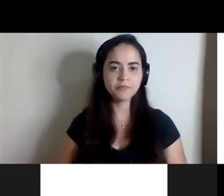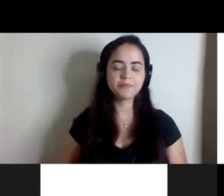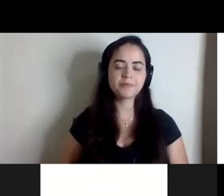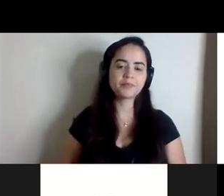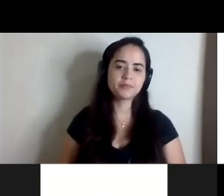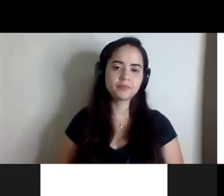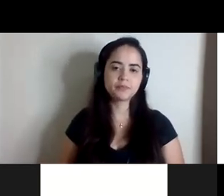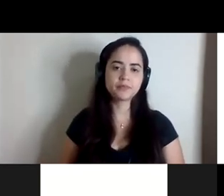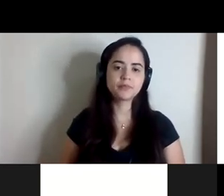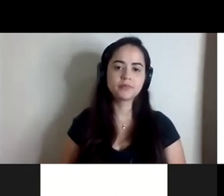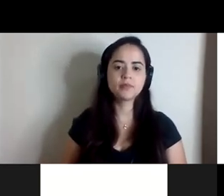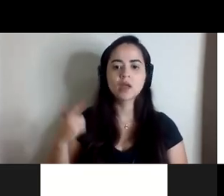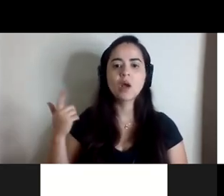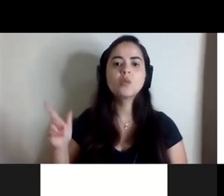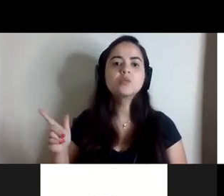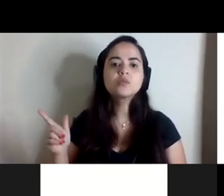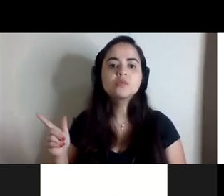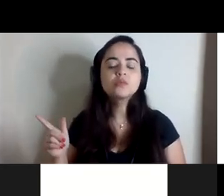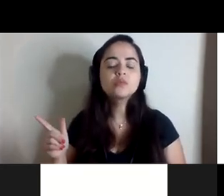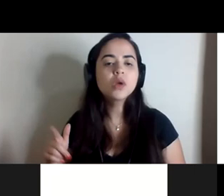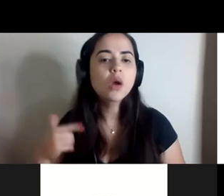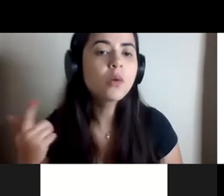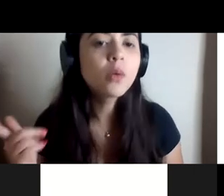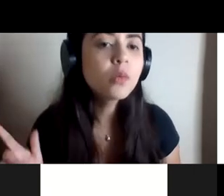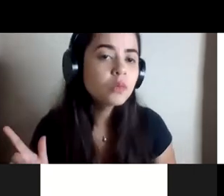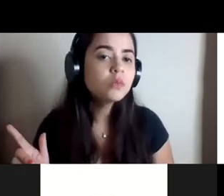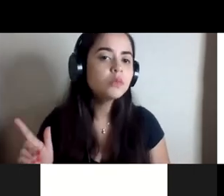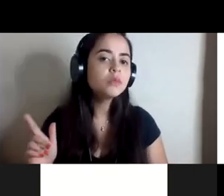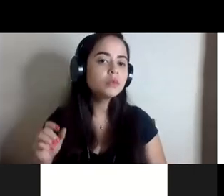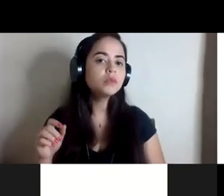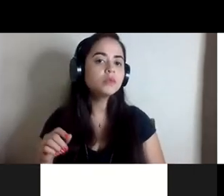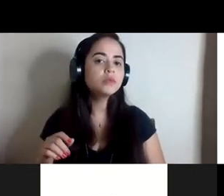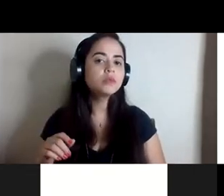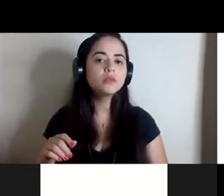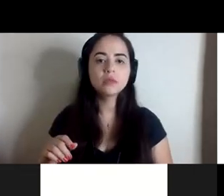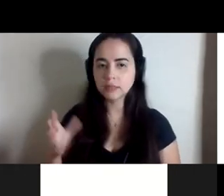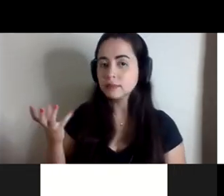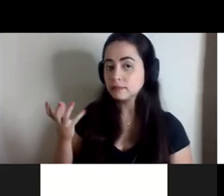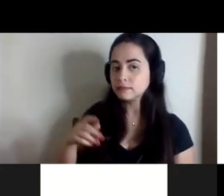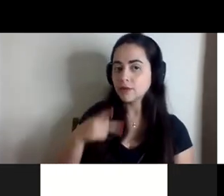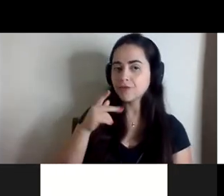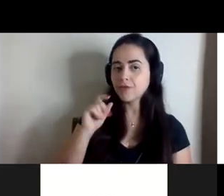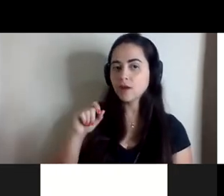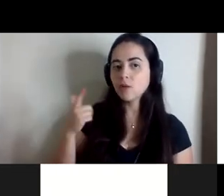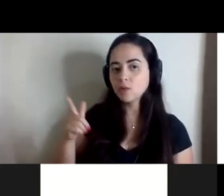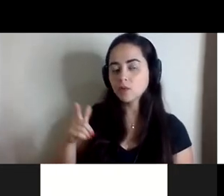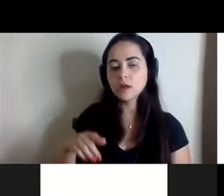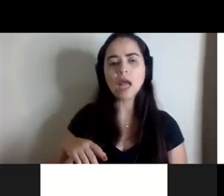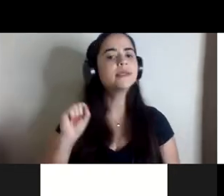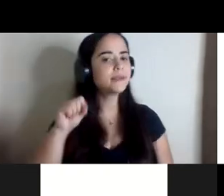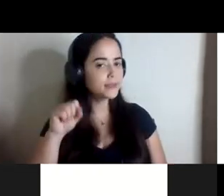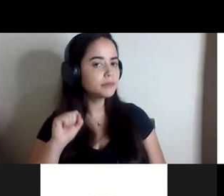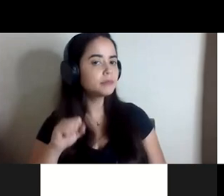E a outra? Você já quer que fale a outra? Sim, de repente dialogamos ambas.